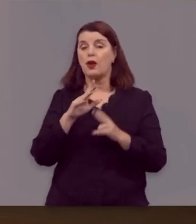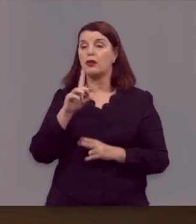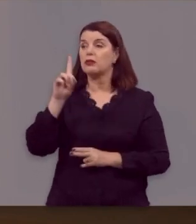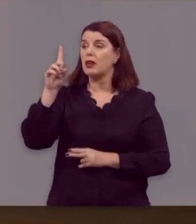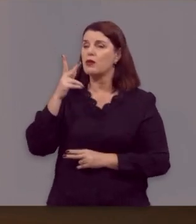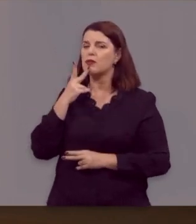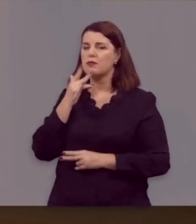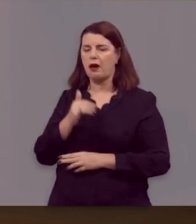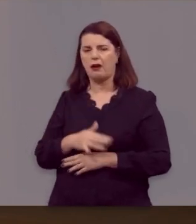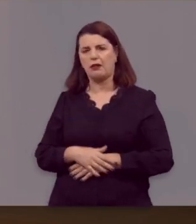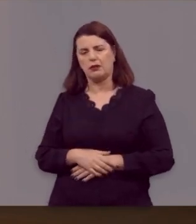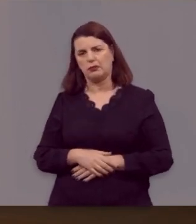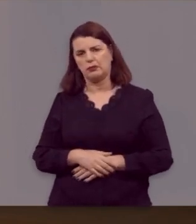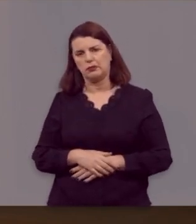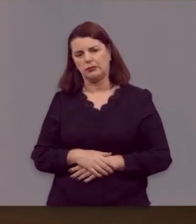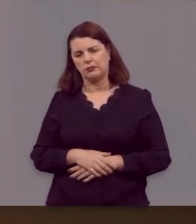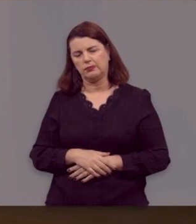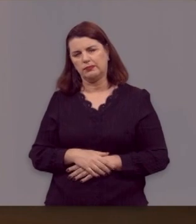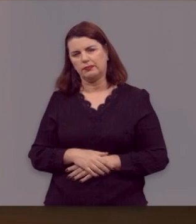unigênito do Pai.